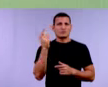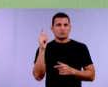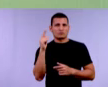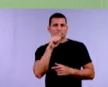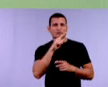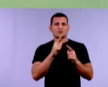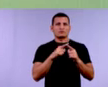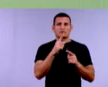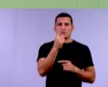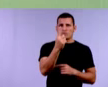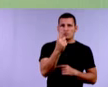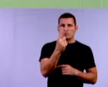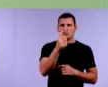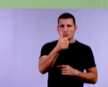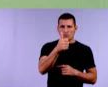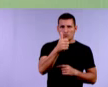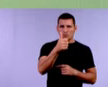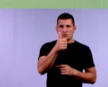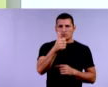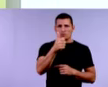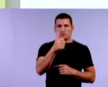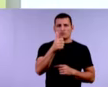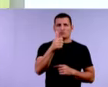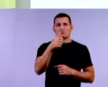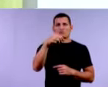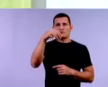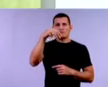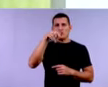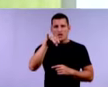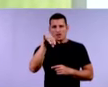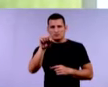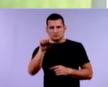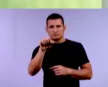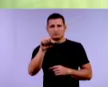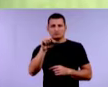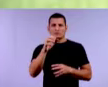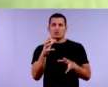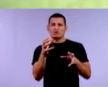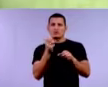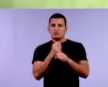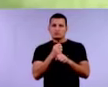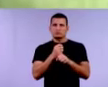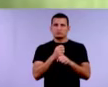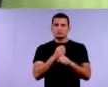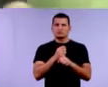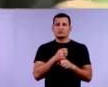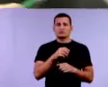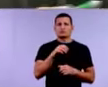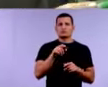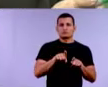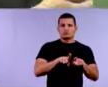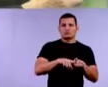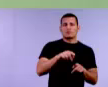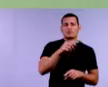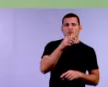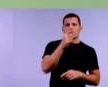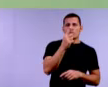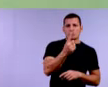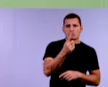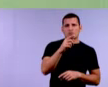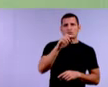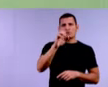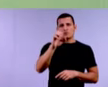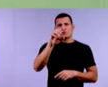mais. Então, tá somando. Então, por isso, um e outro tanto pode ser no singular como no plural.